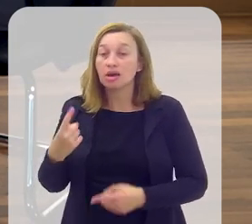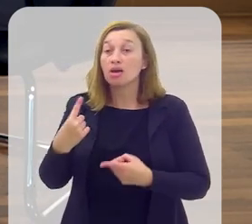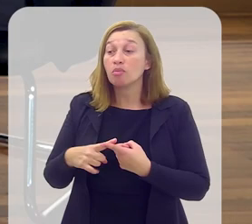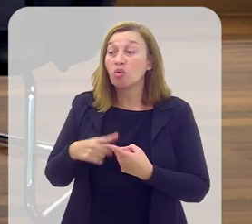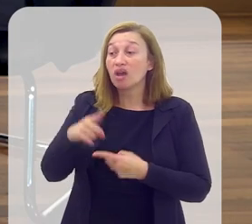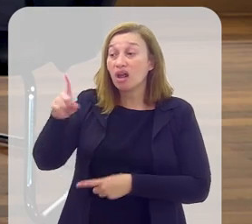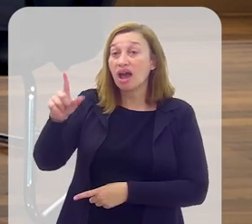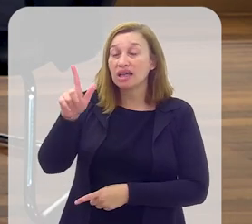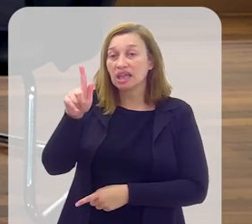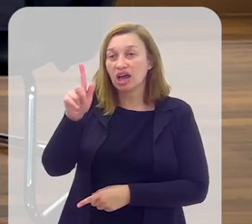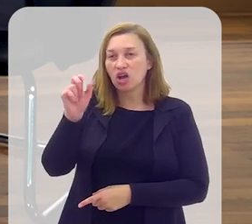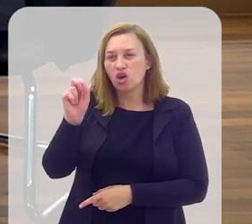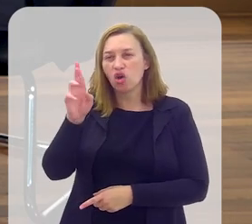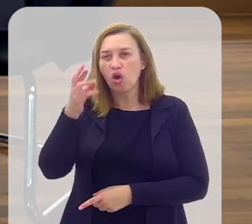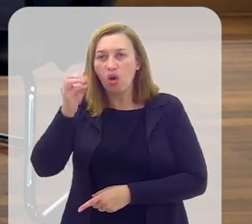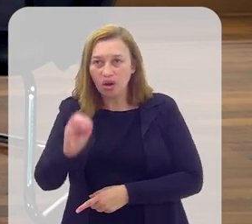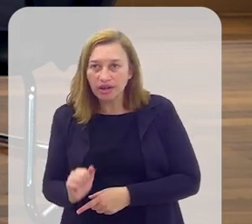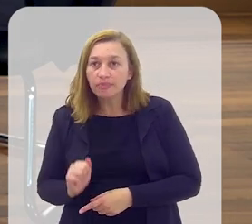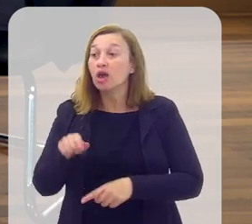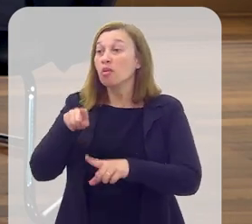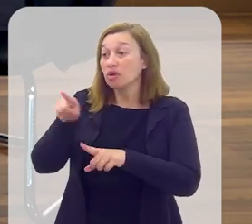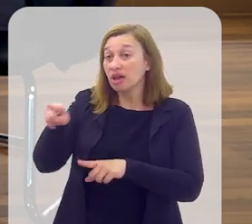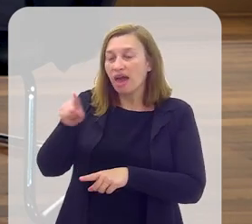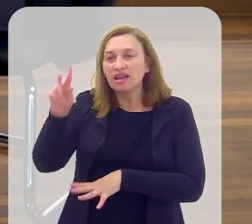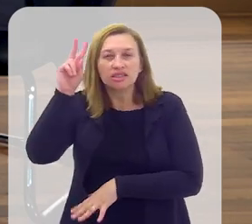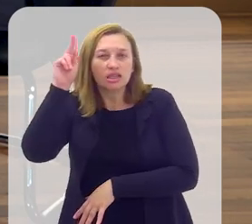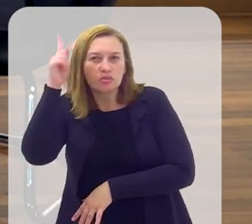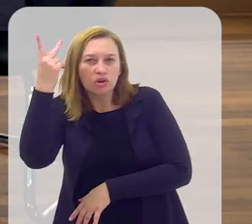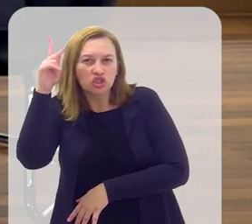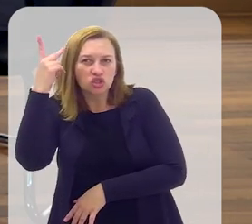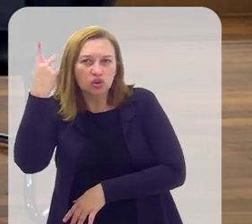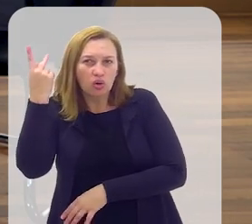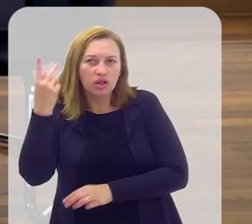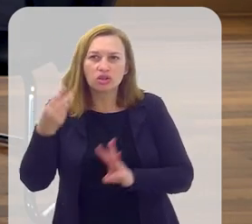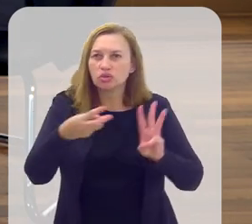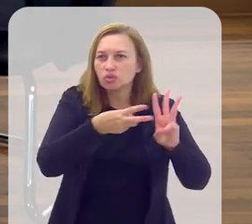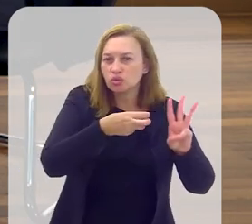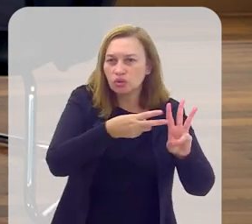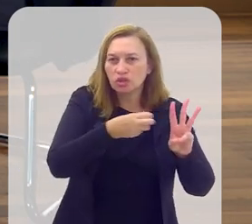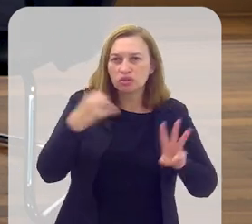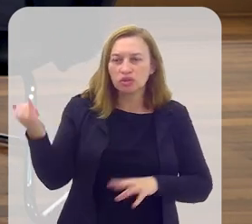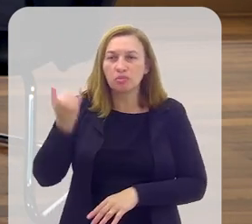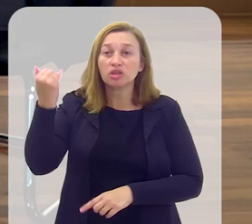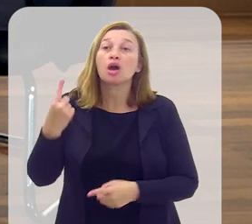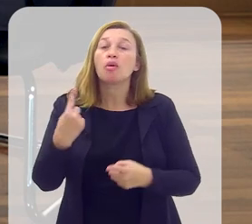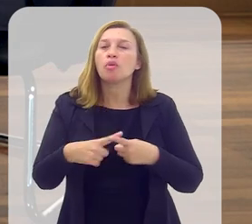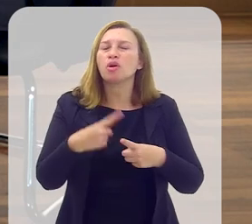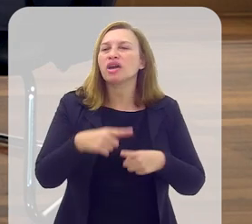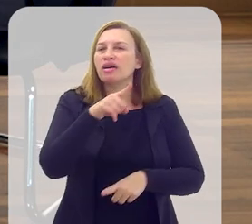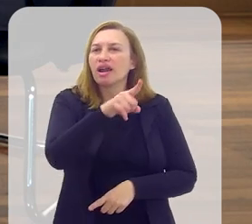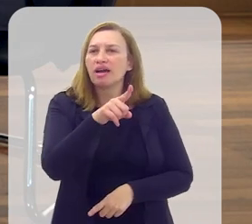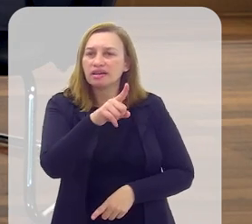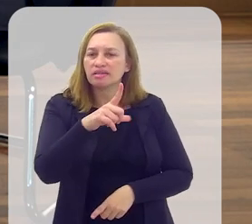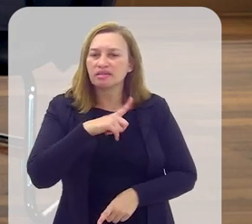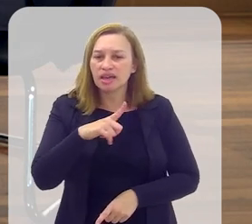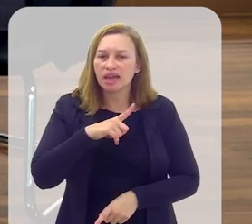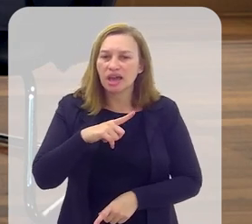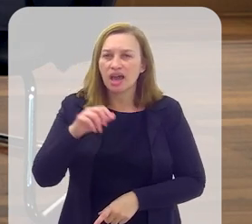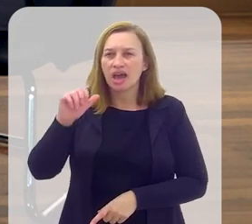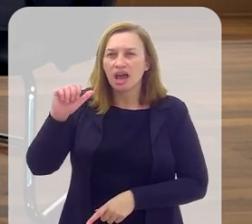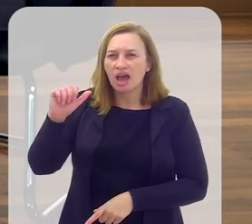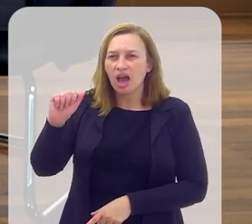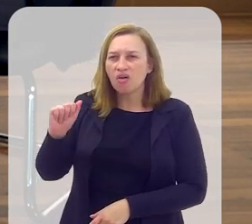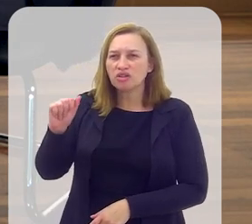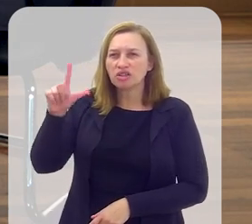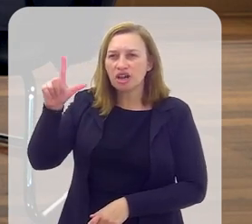uma paliçada tupinambá. Por que tem o monumento do Estácio de Sá? Por que naquele que a gente estava ontem, Álvares Cabral,